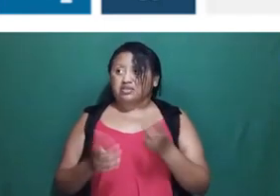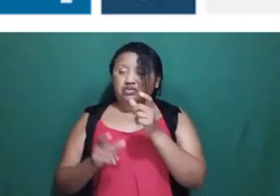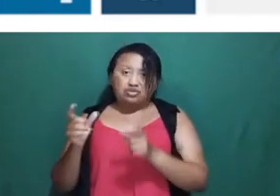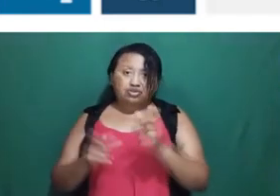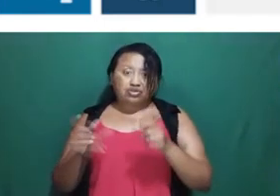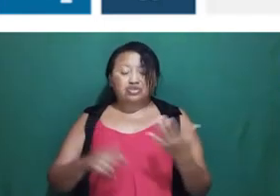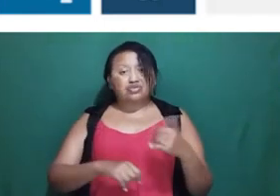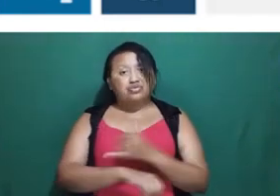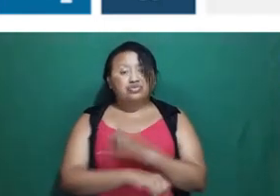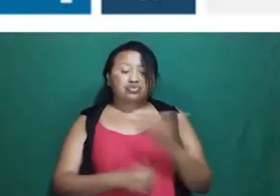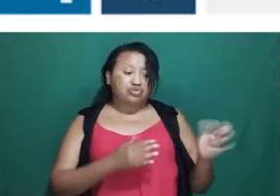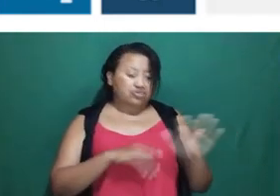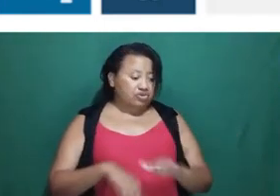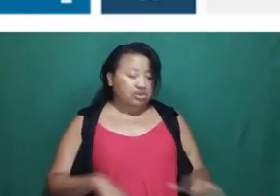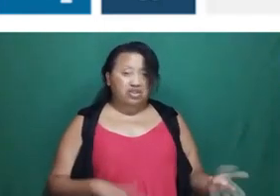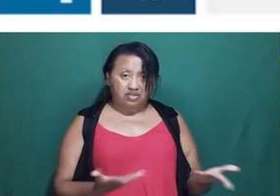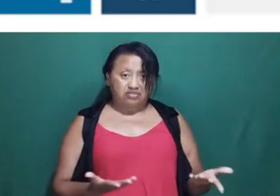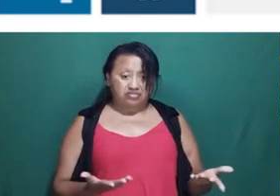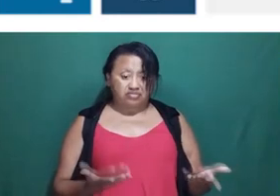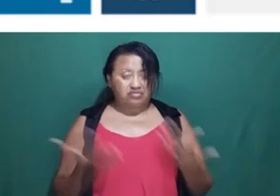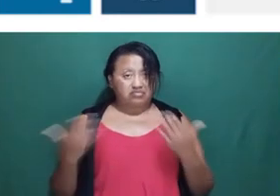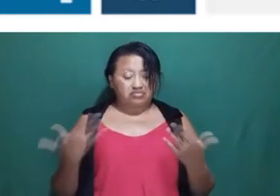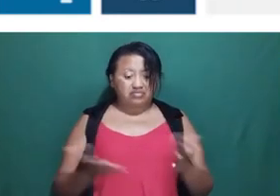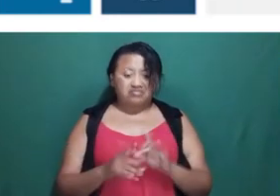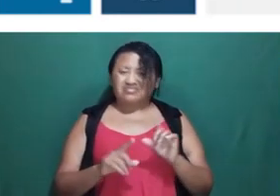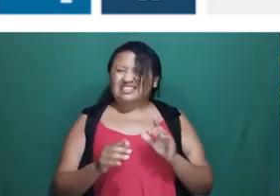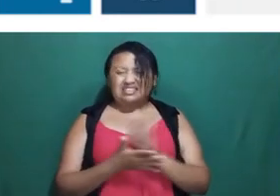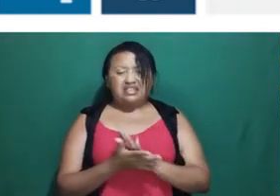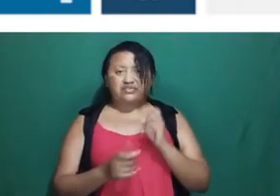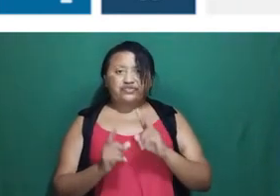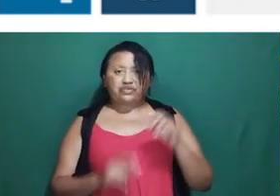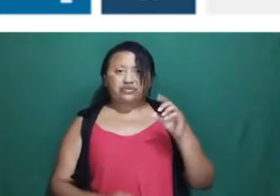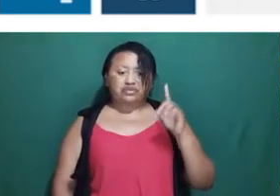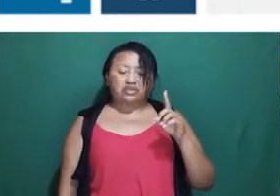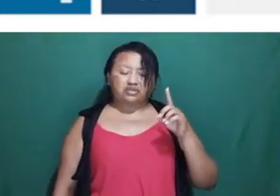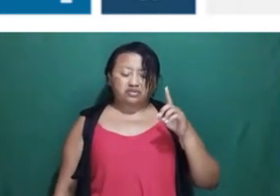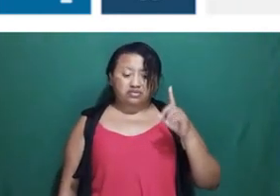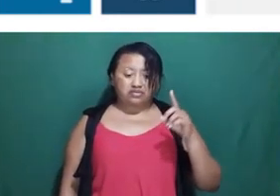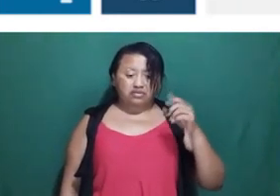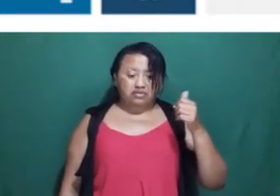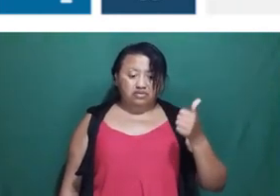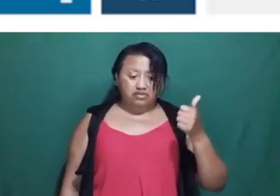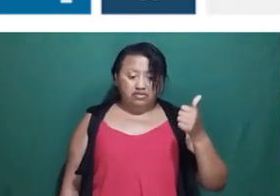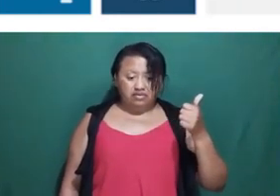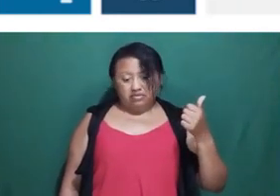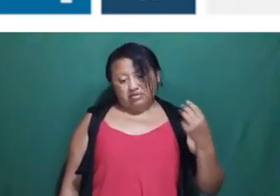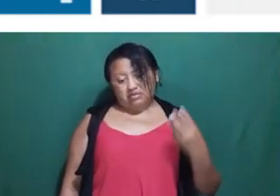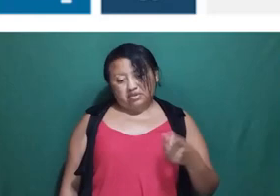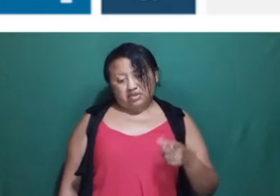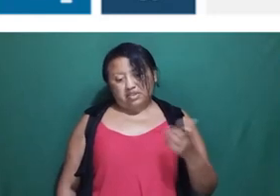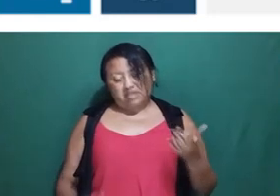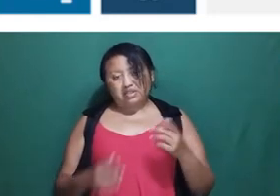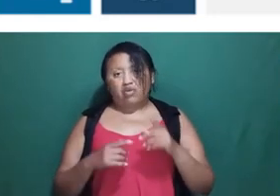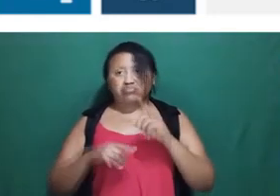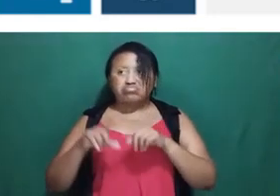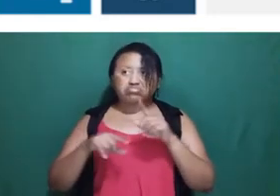infantil esse também não tem muita relação com o DS3 não Esses ods são instrumentos importantes tá gente Em outro